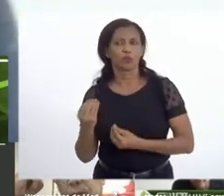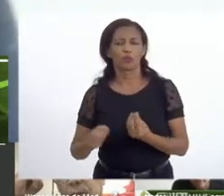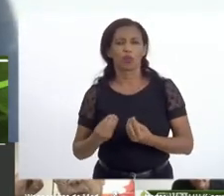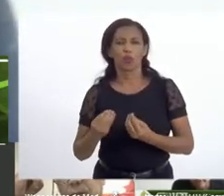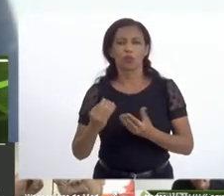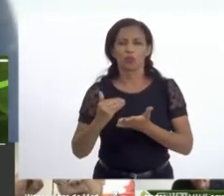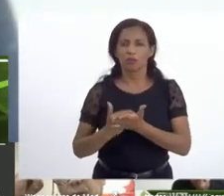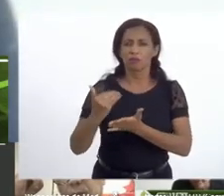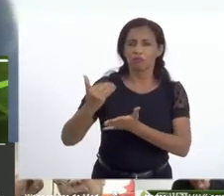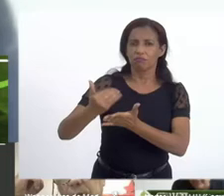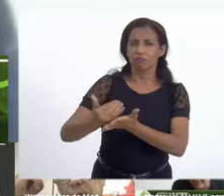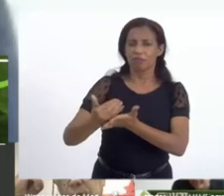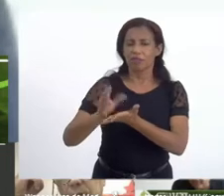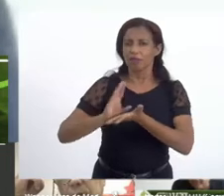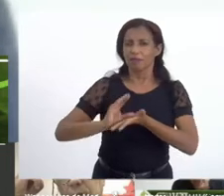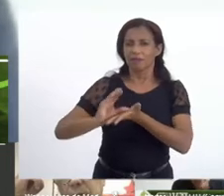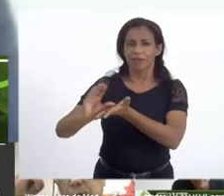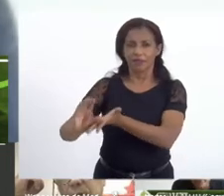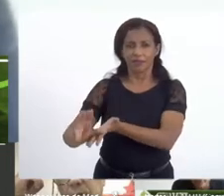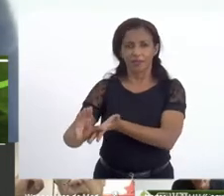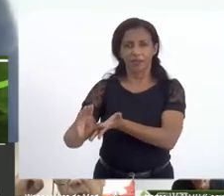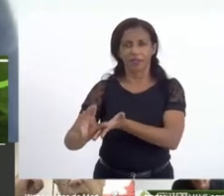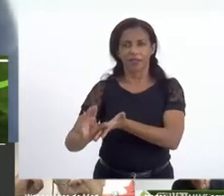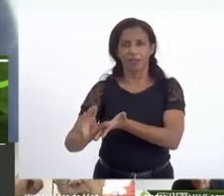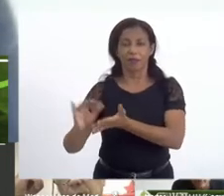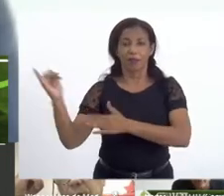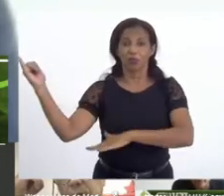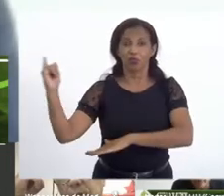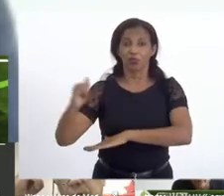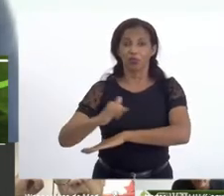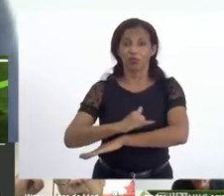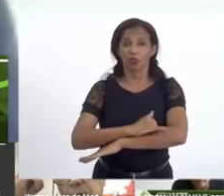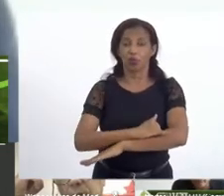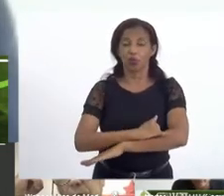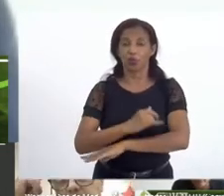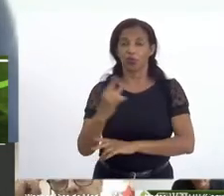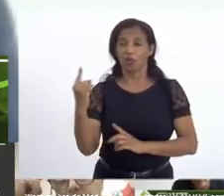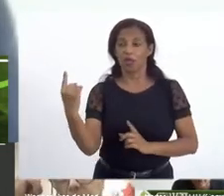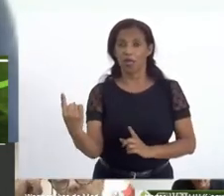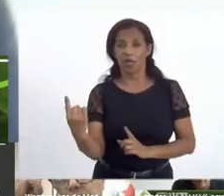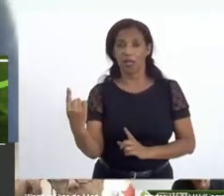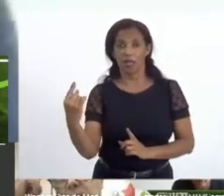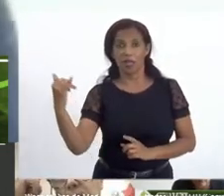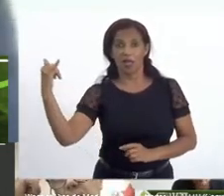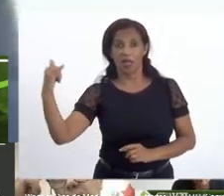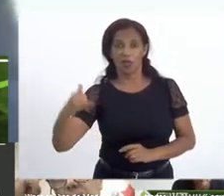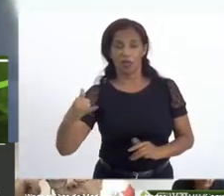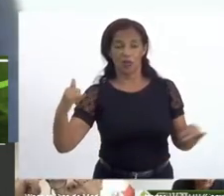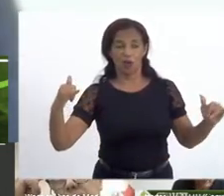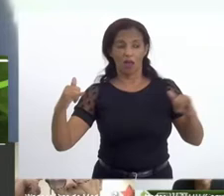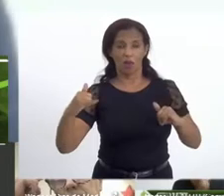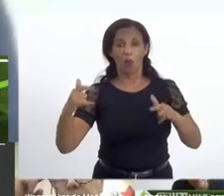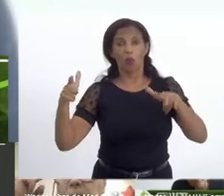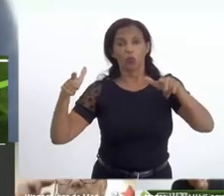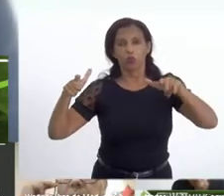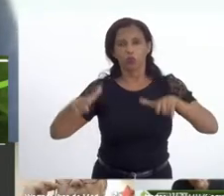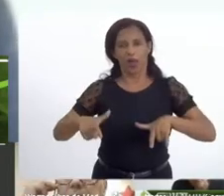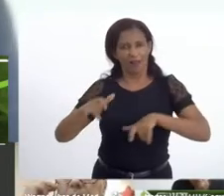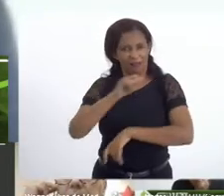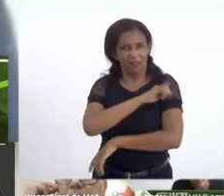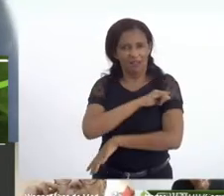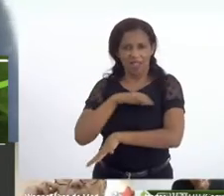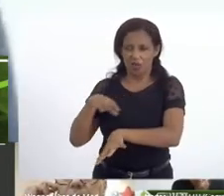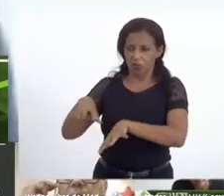como se acrescentar esse benefício para os voos entre os aeroportos regionais e de Santos